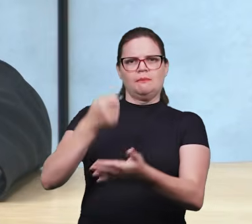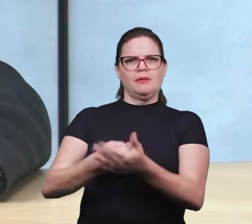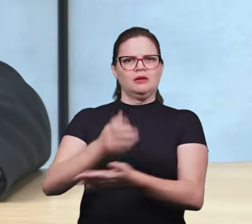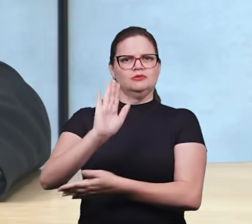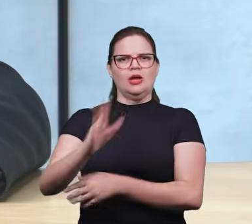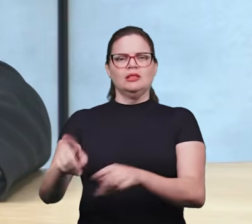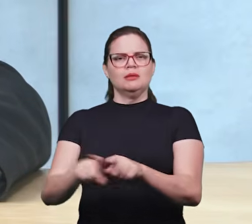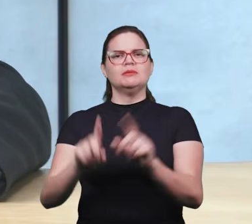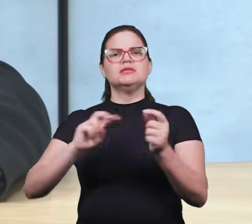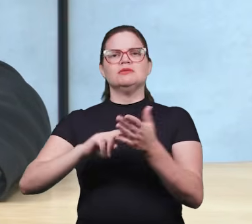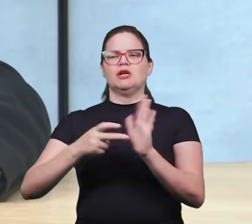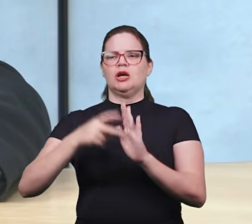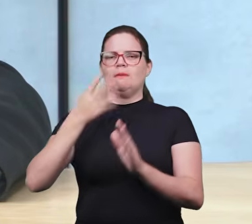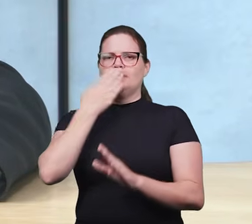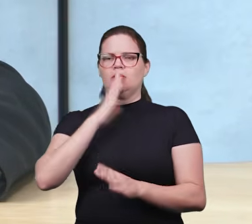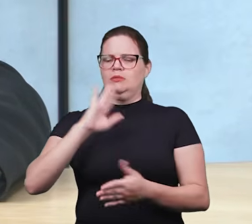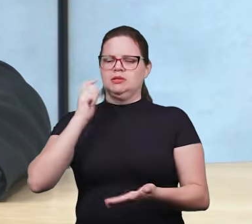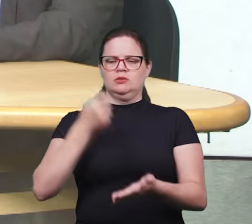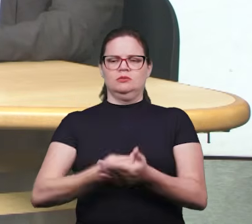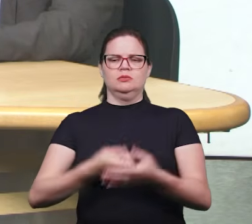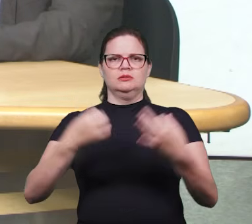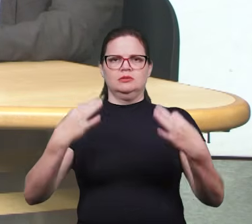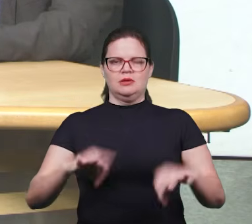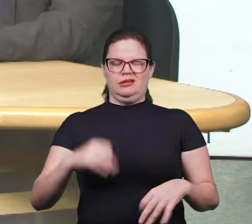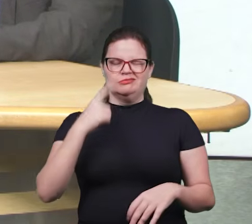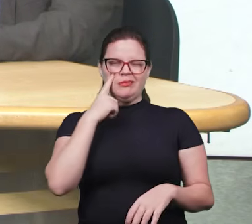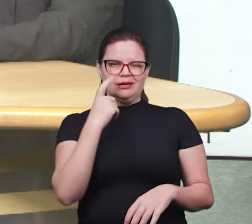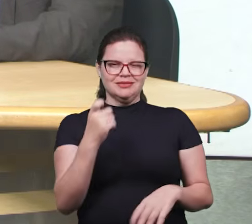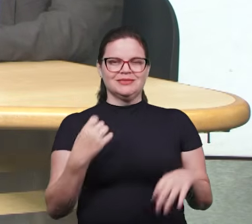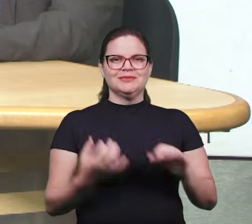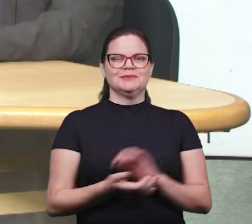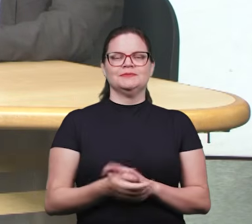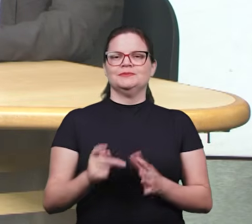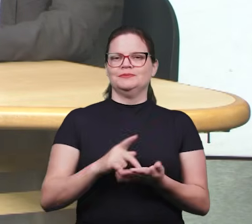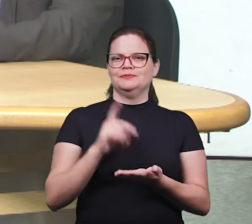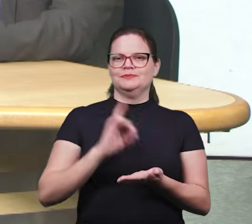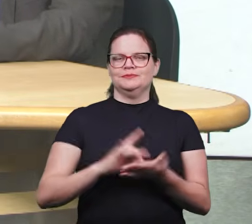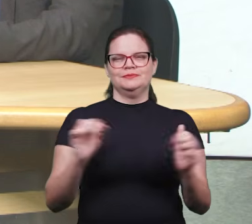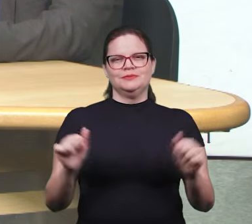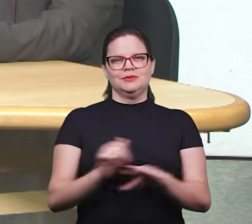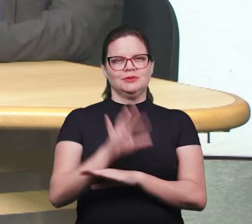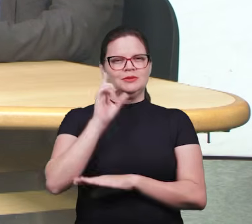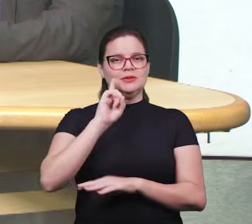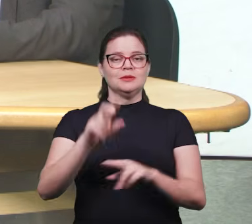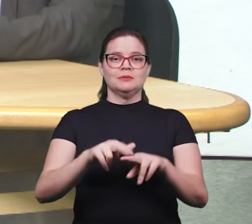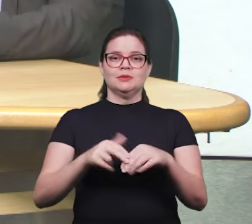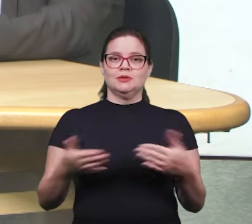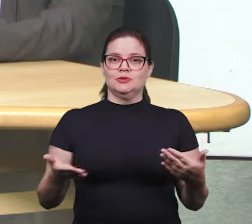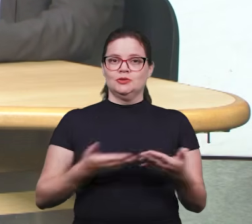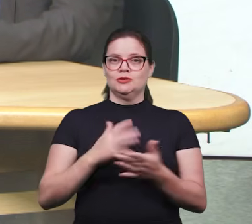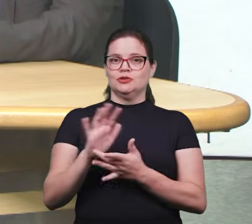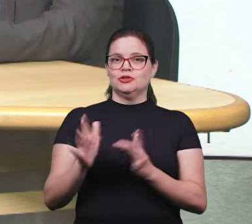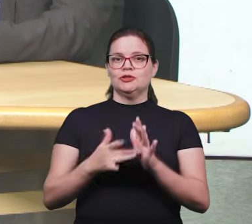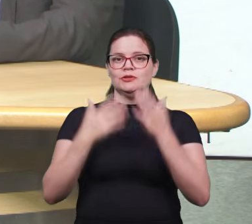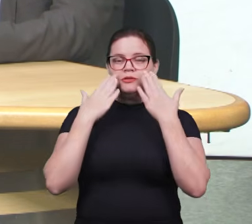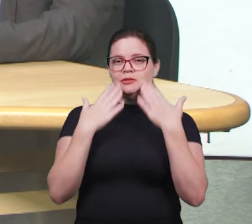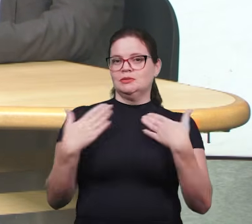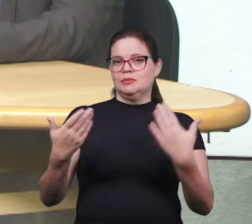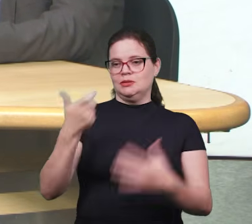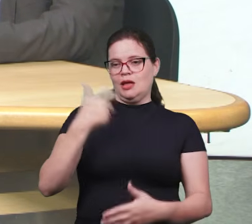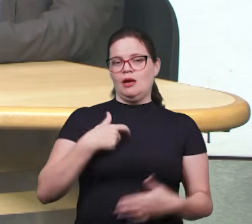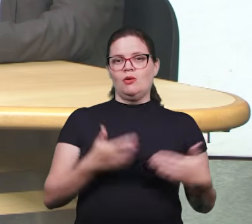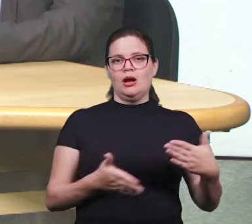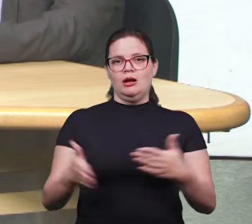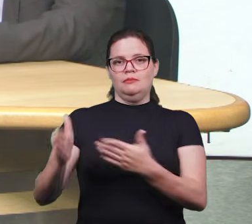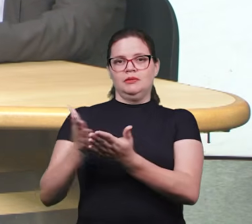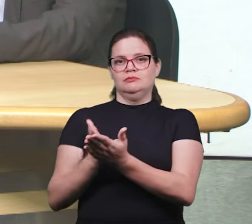interessante. Verdade, glória a Deus. Não é isso? Por isso que hoje Jesus ele se apresenta como o caminho,